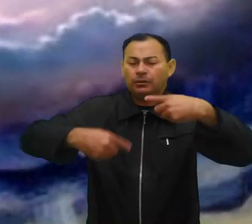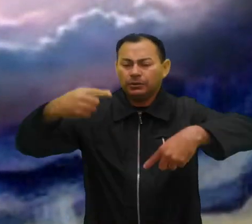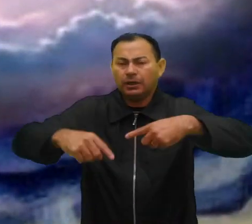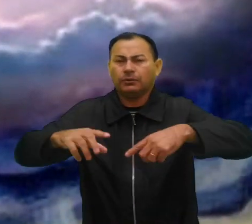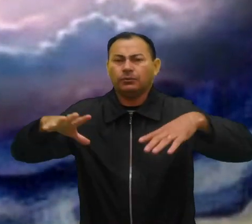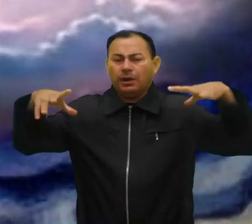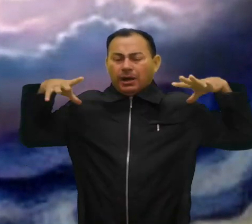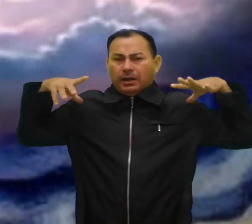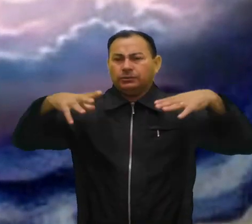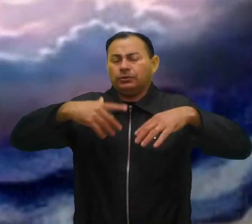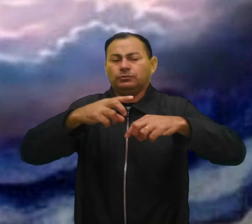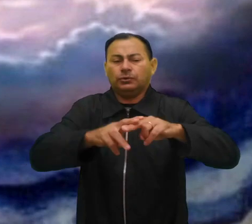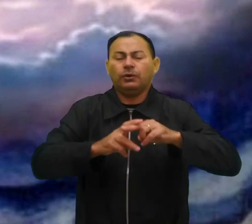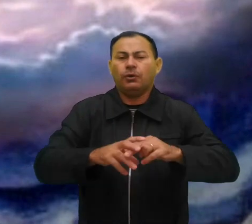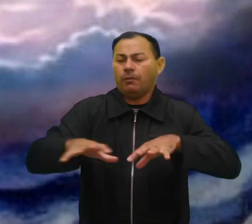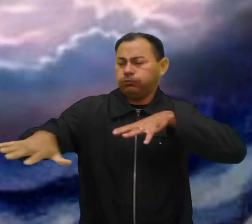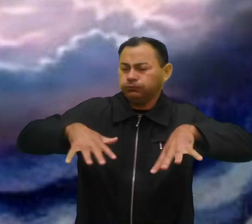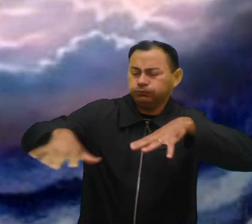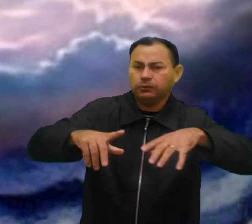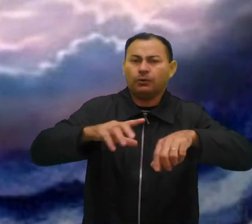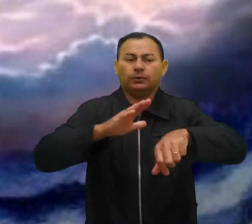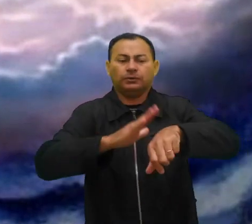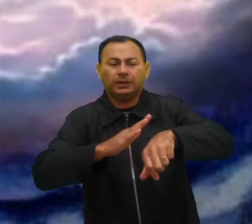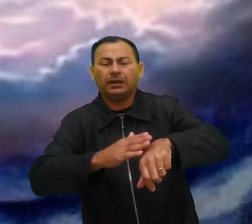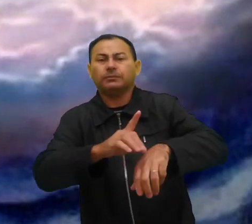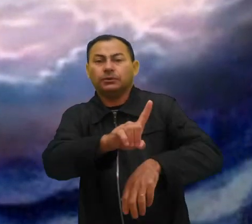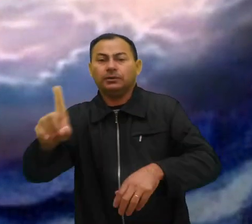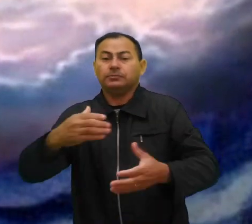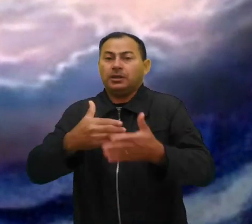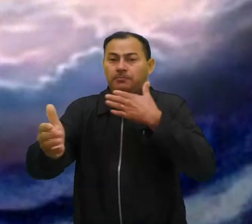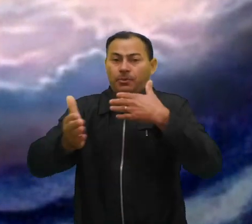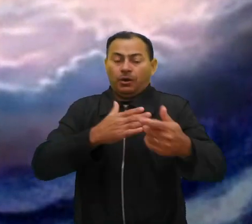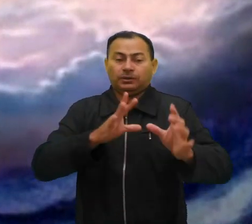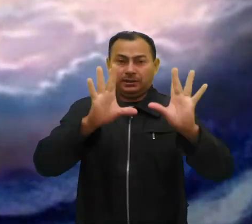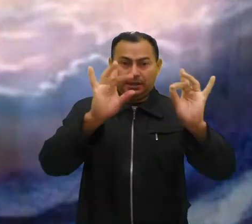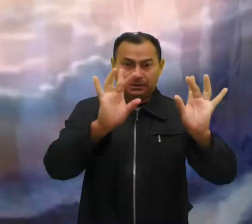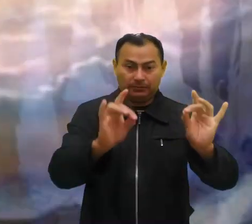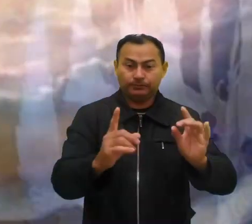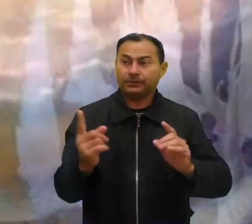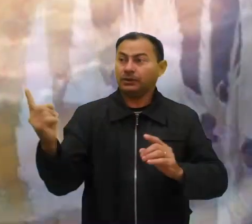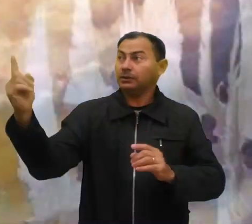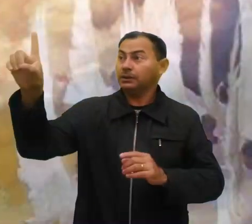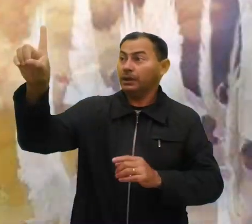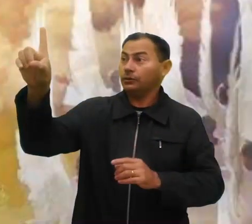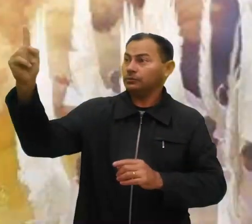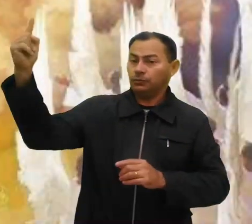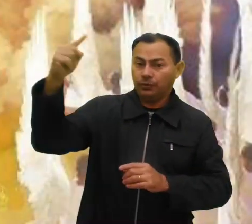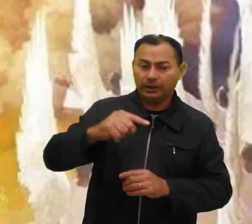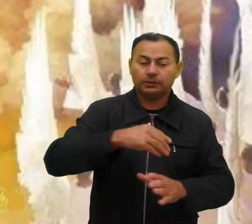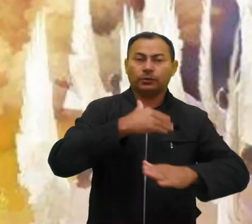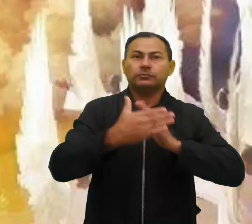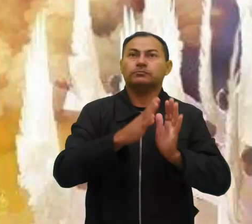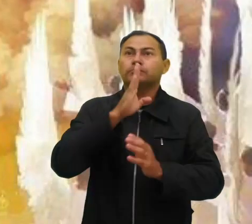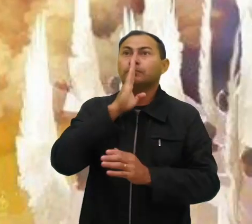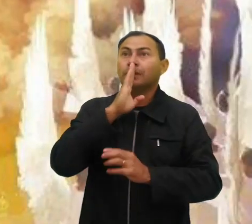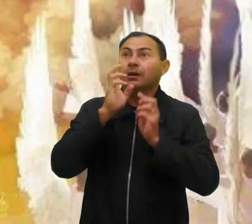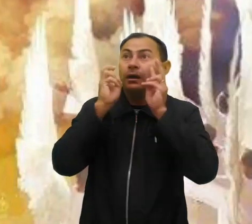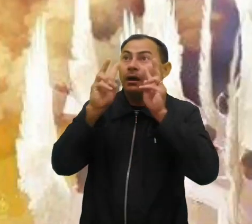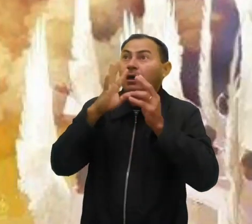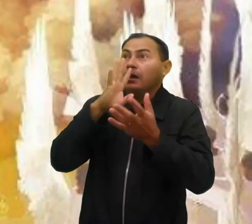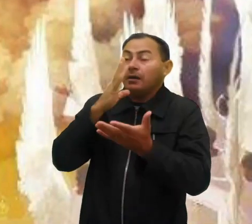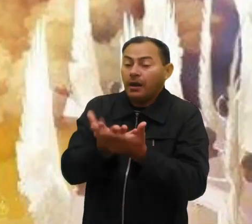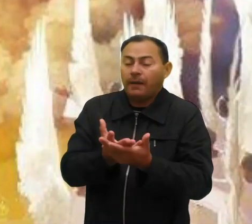num redemoinho, ou num terremoto, ou no templo, não importa os detalhes, quando veem Deus, todos ficam sem palavras para